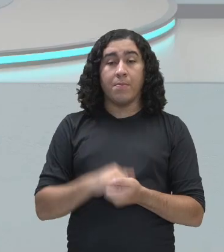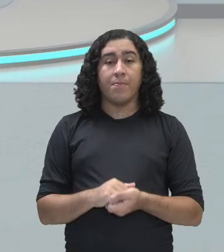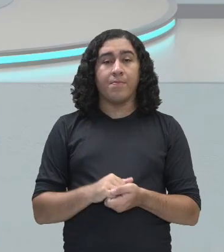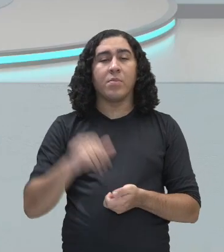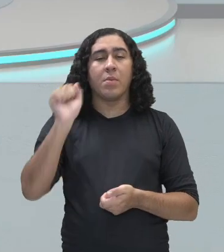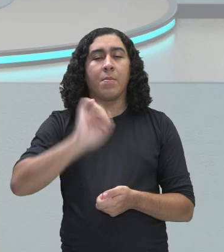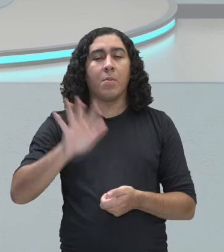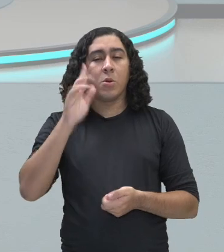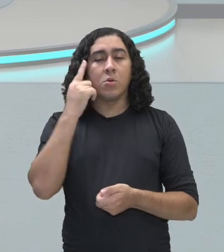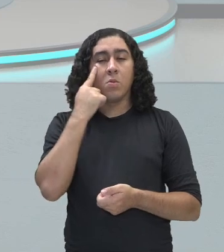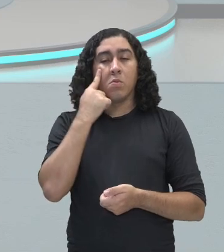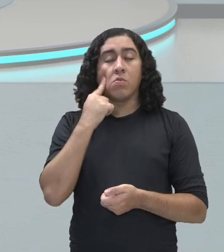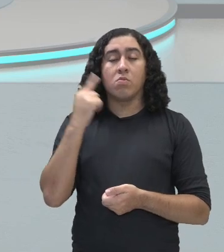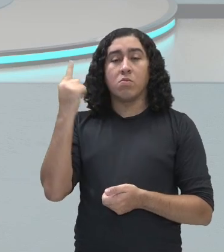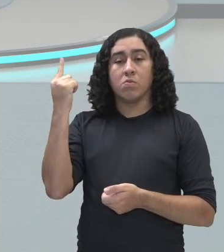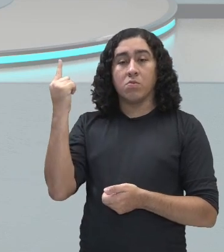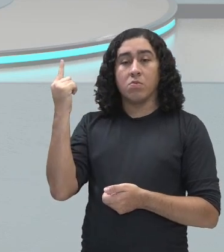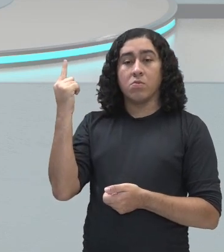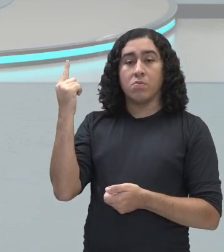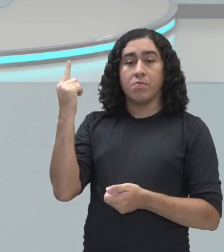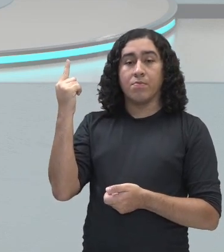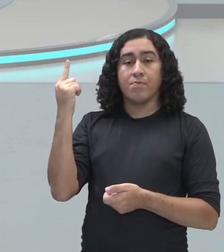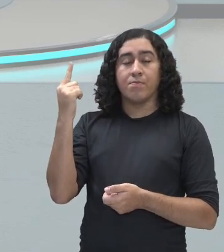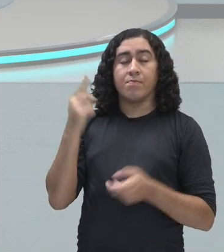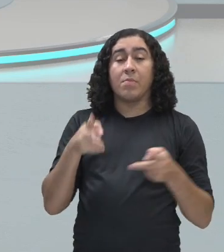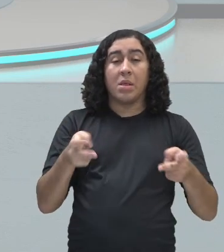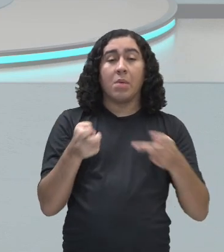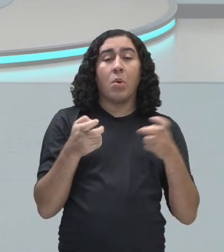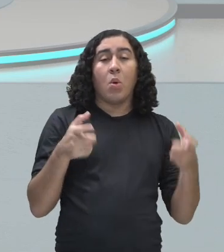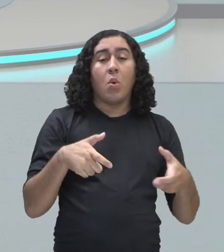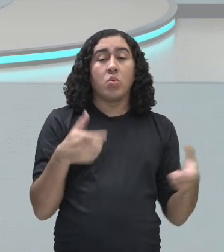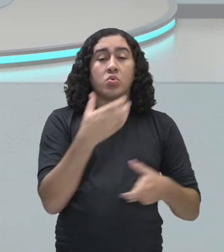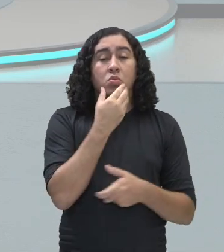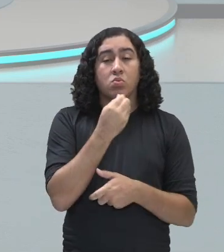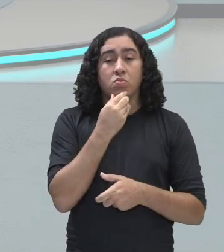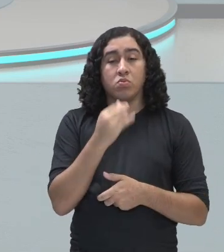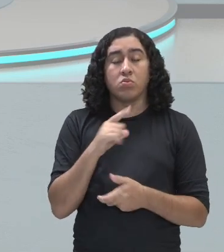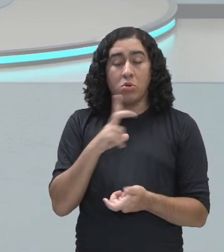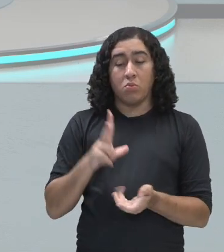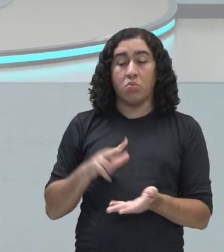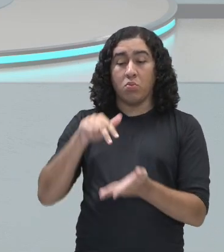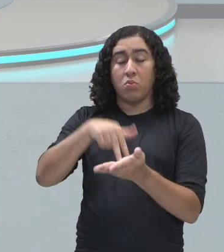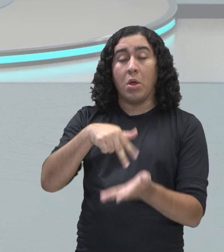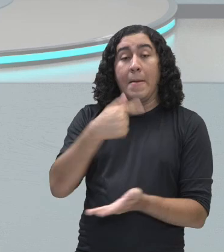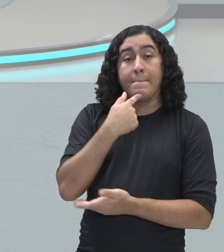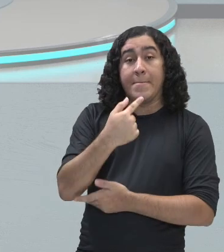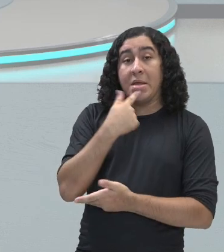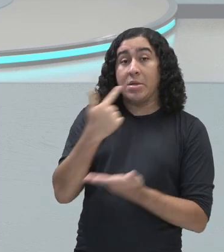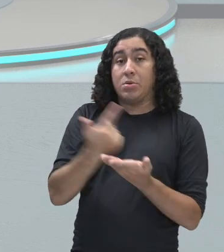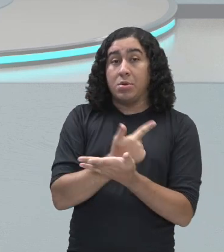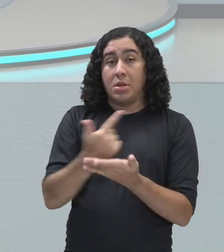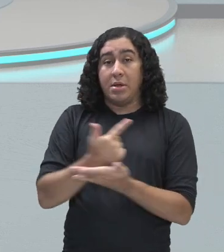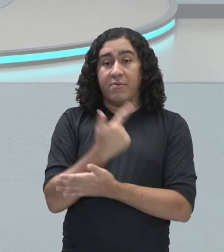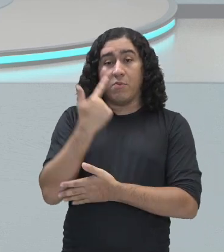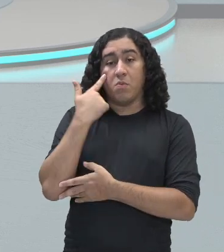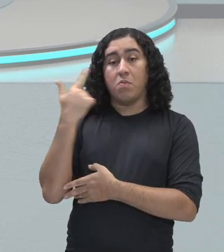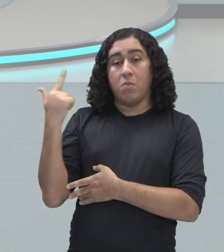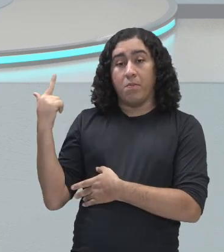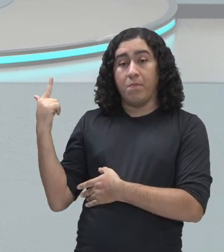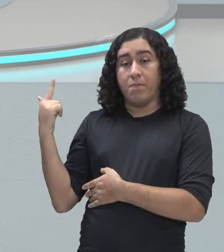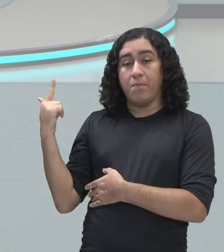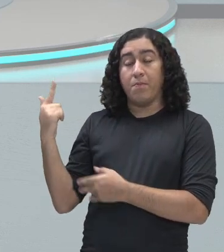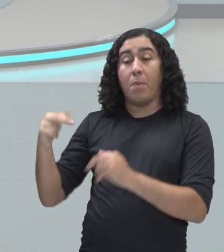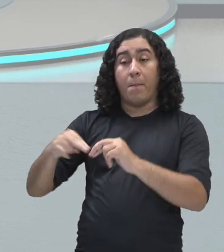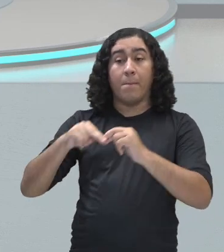exatamente essa situação. Repare na posição do nosso personagem, tá? Ele está muito próximo do livro. Então, nesse caso aqui, por